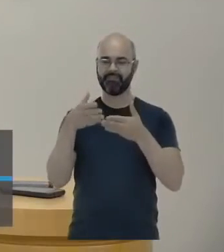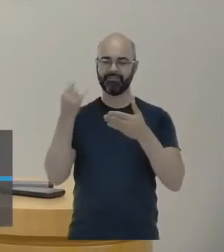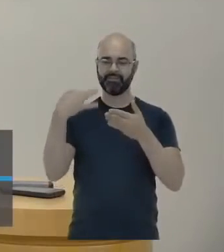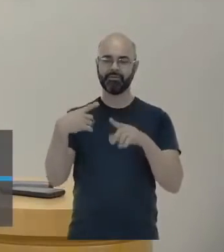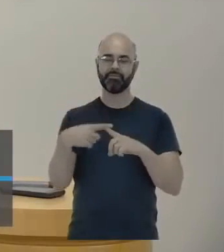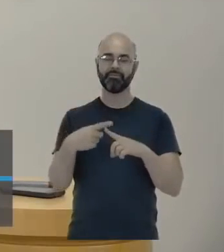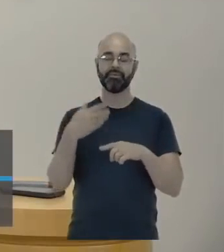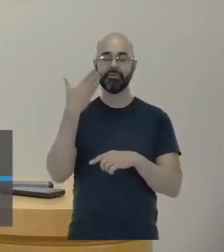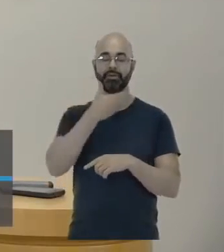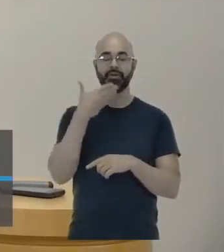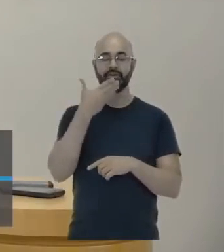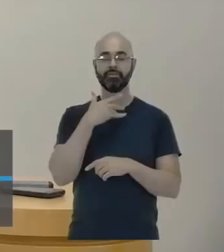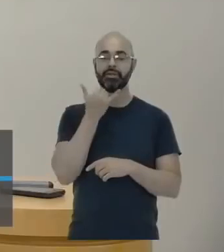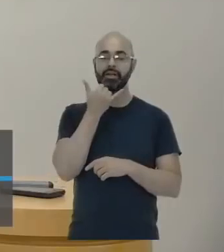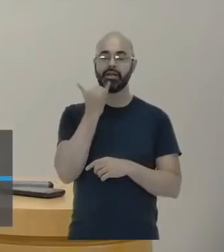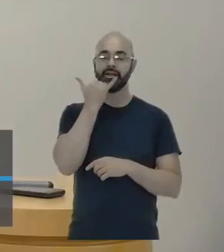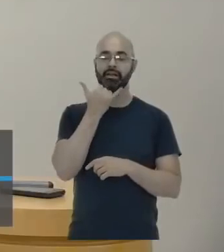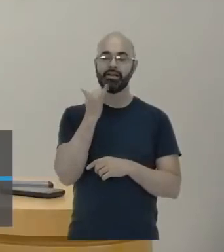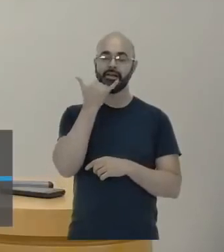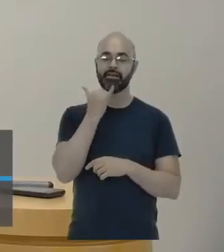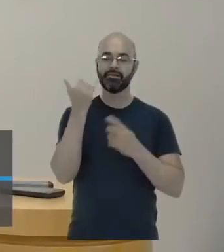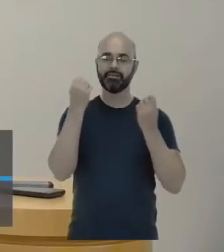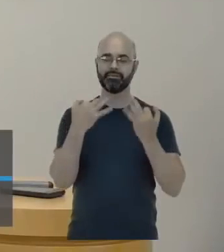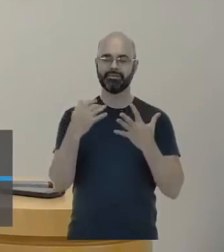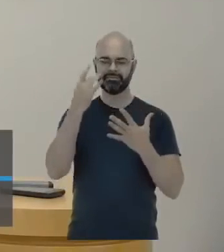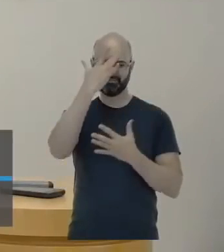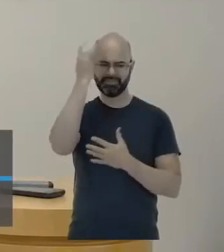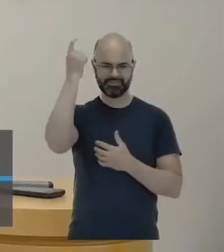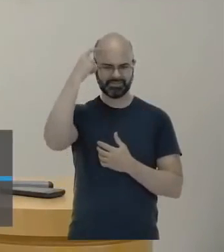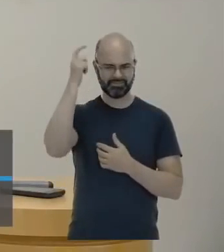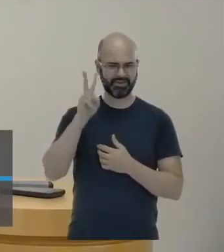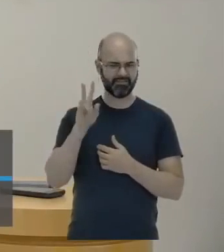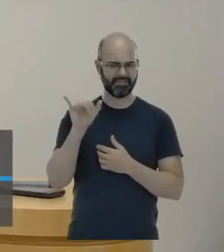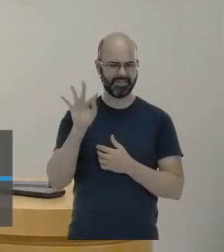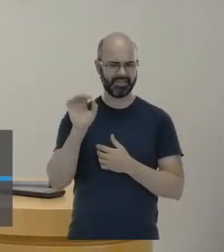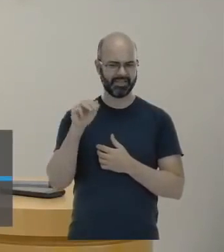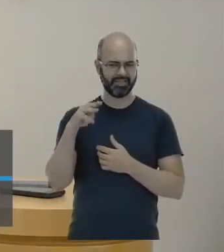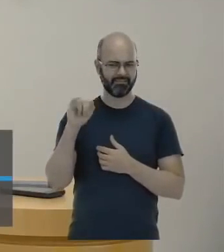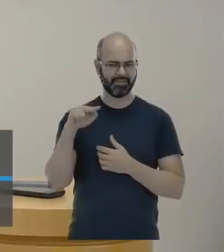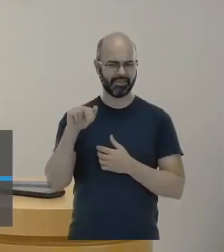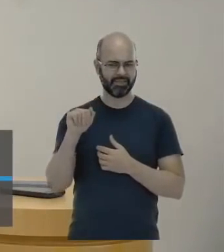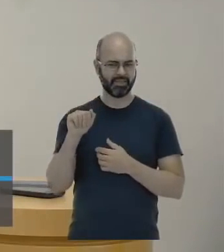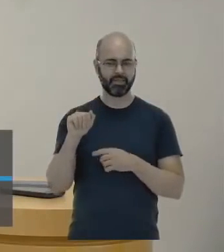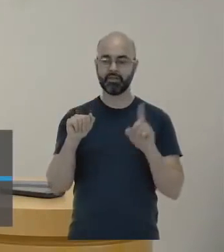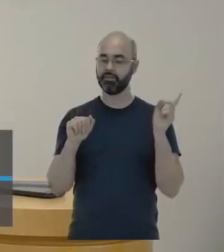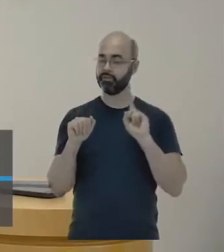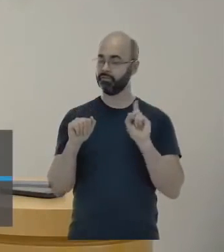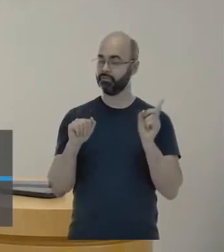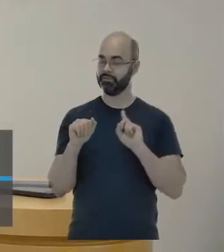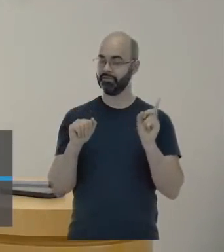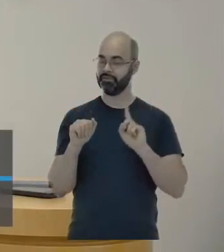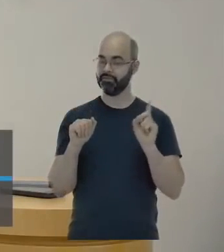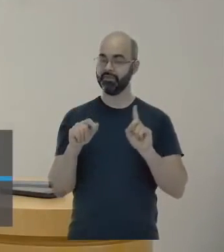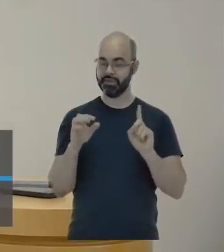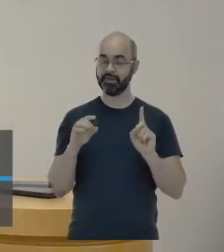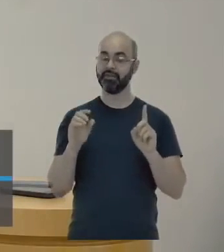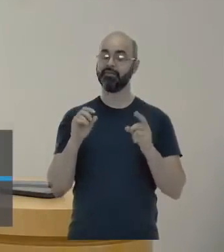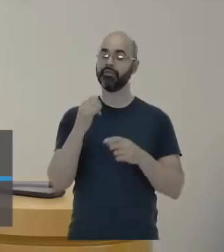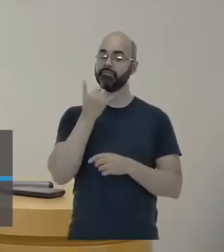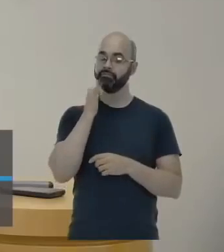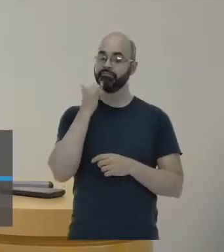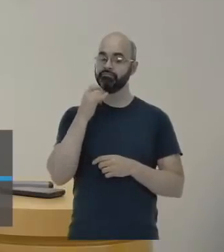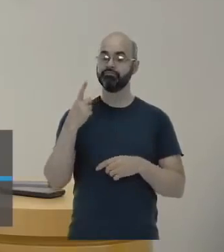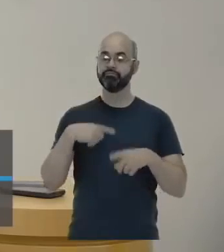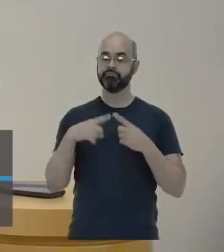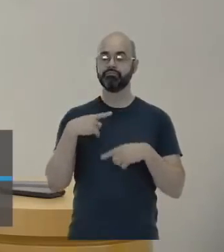produzir energia, né? Tem gente que acha que é vitamina, não, não é. O que dá energia para o seu corpo é açúcar, tá bom? Aí vai